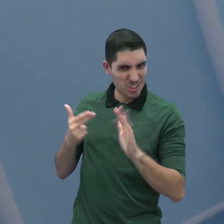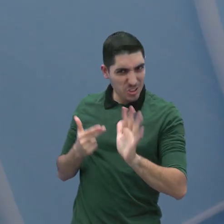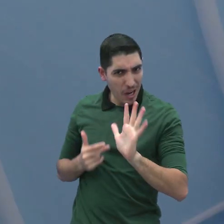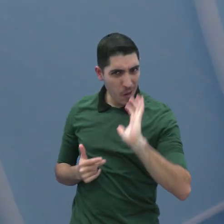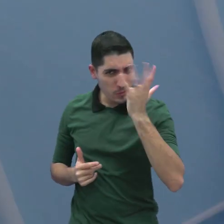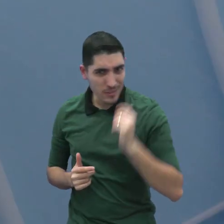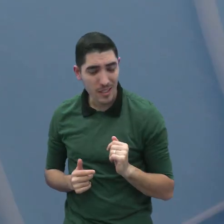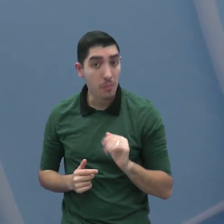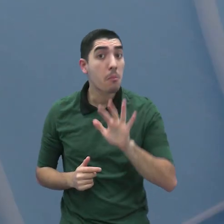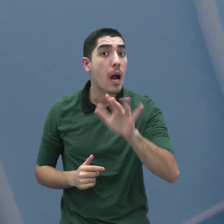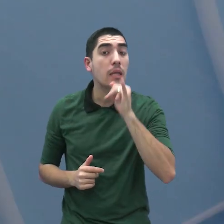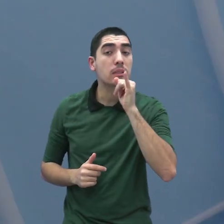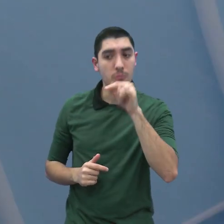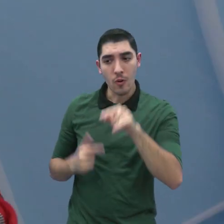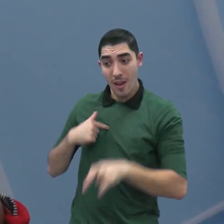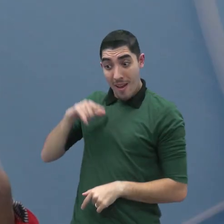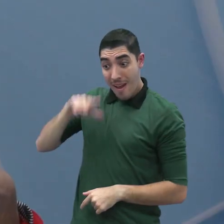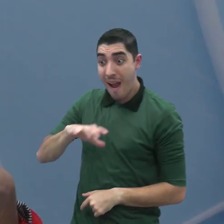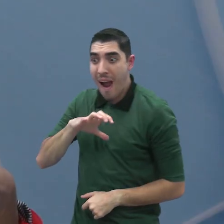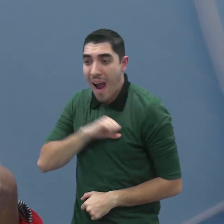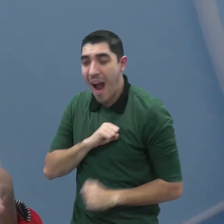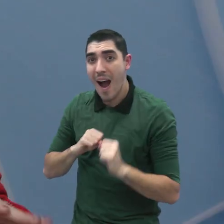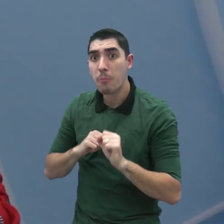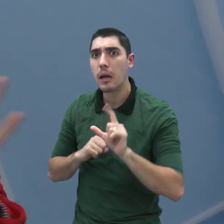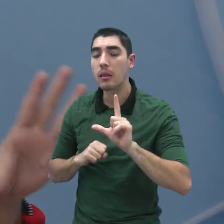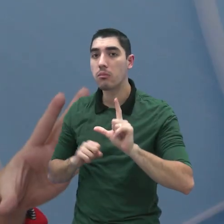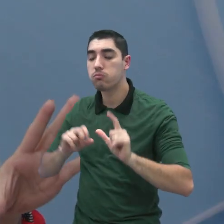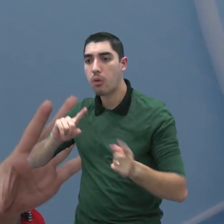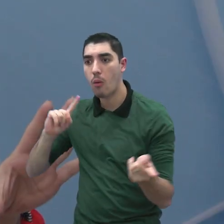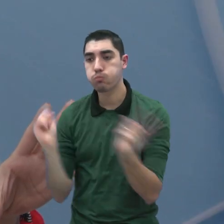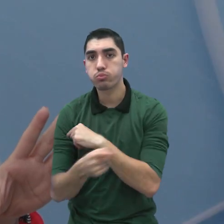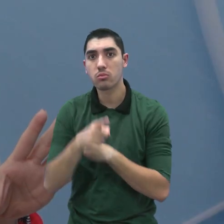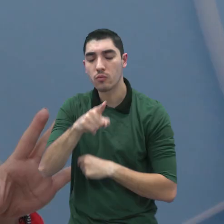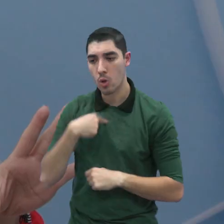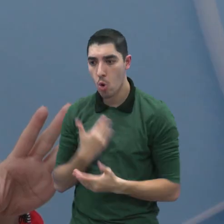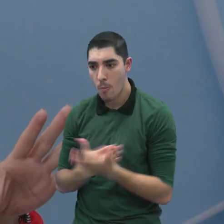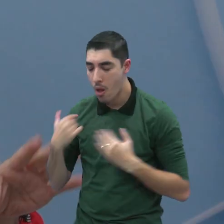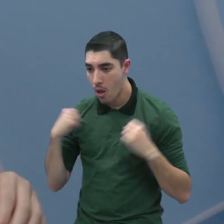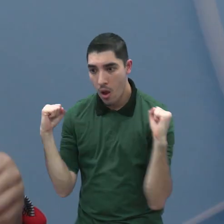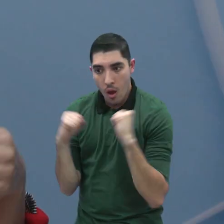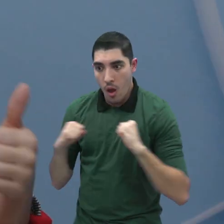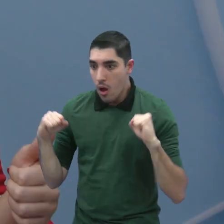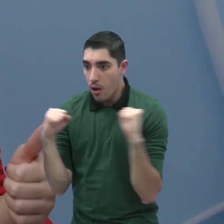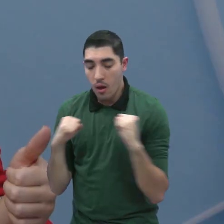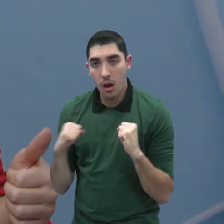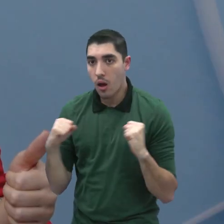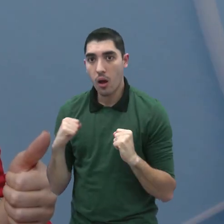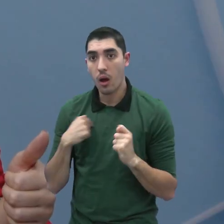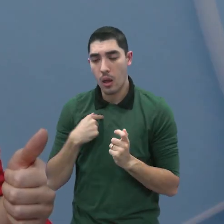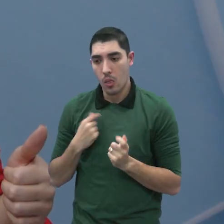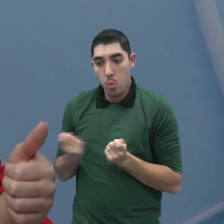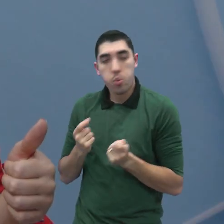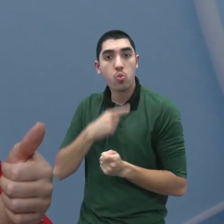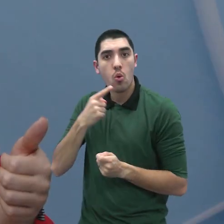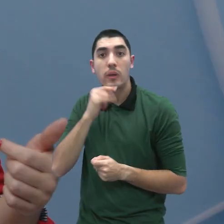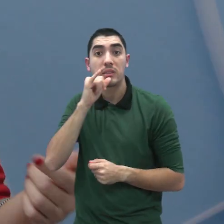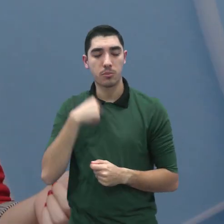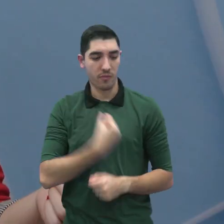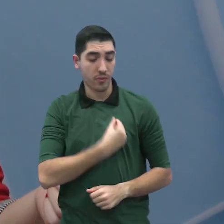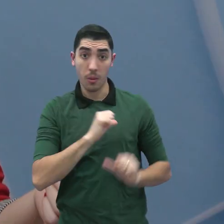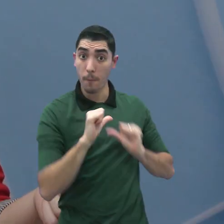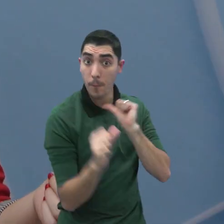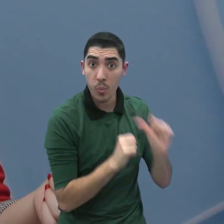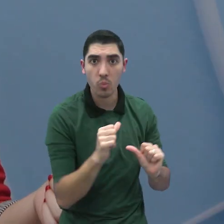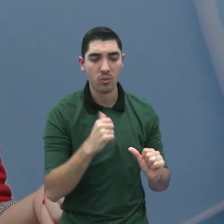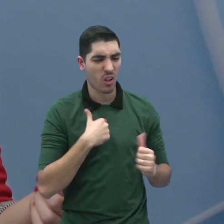essa paixão vira um fanatismo e se perde o controle? Você muda a sua rotina, deixa de fazer suas coisas